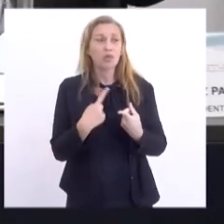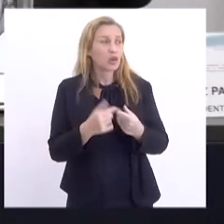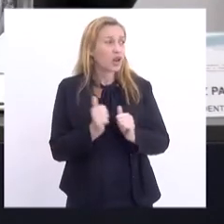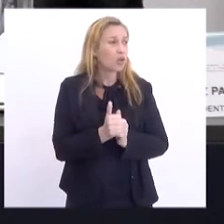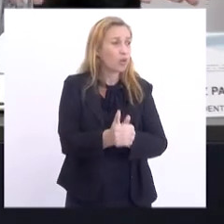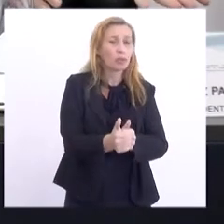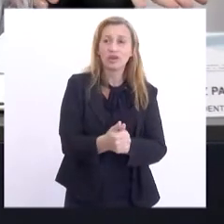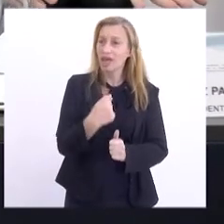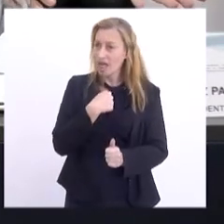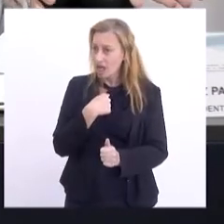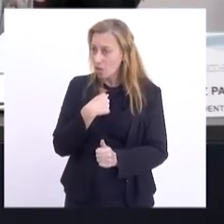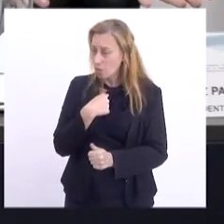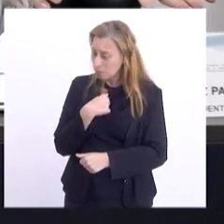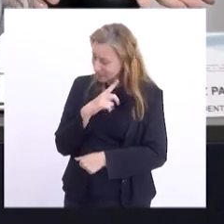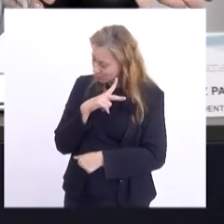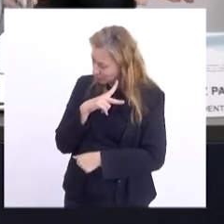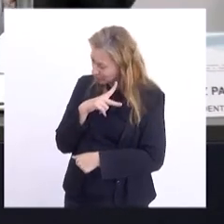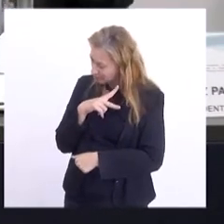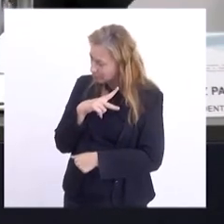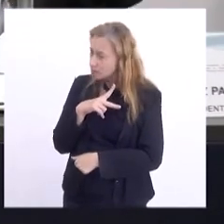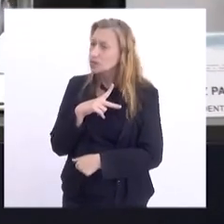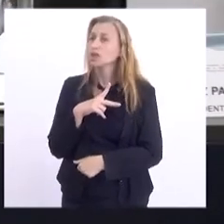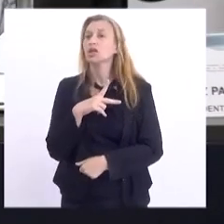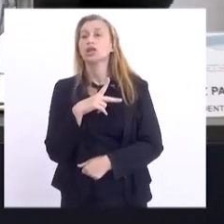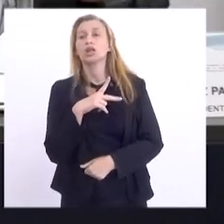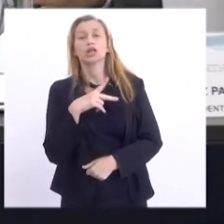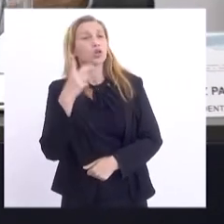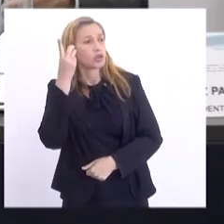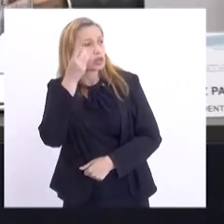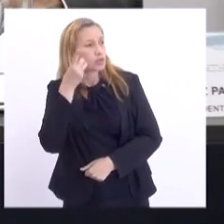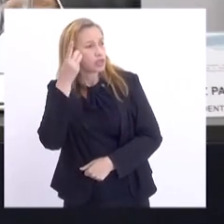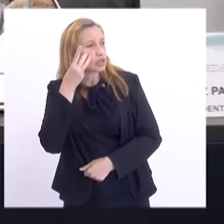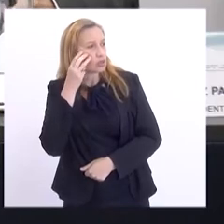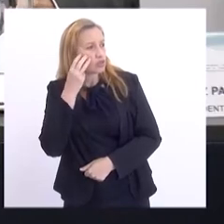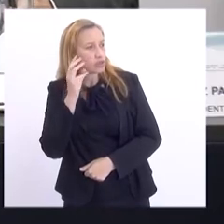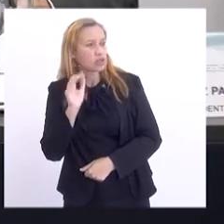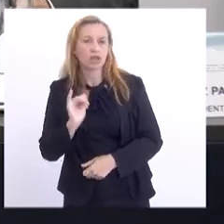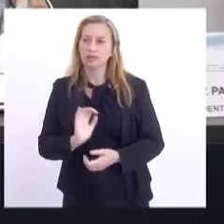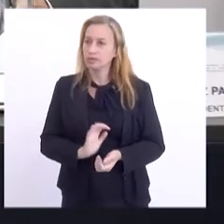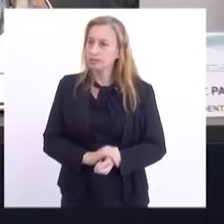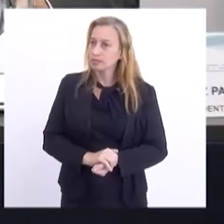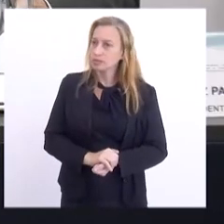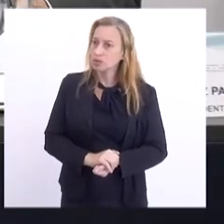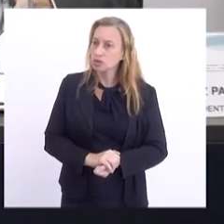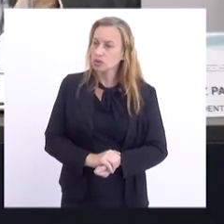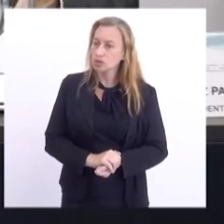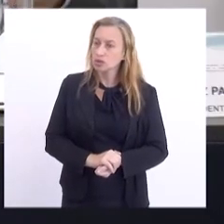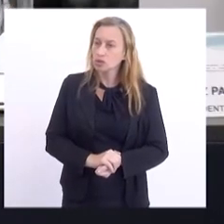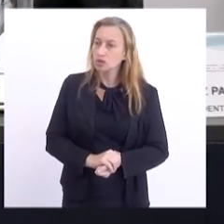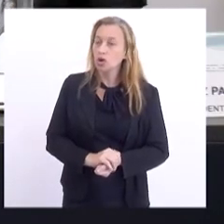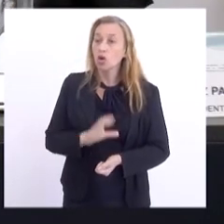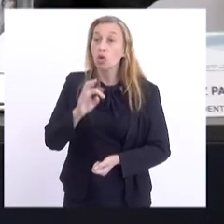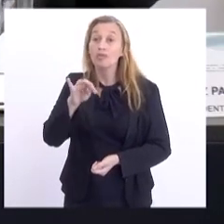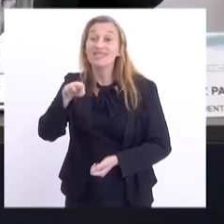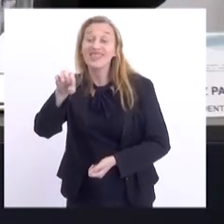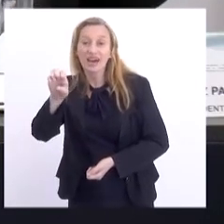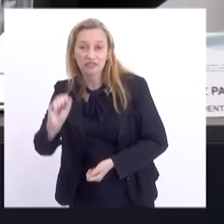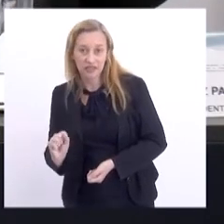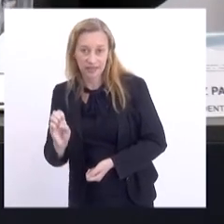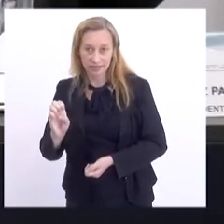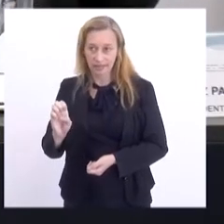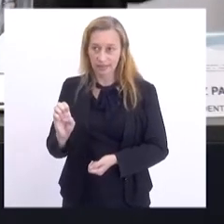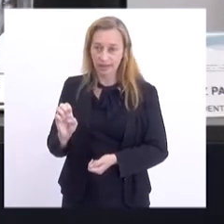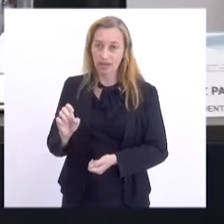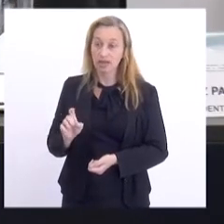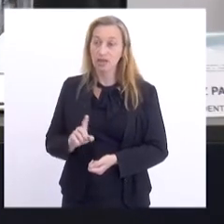nós acompanhamos Eu particularmente um waldeck temos o acento no começar fio